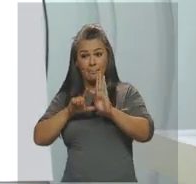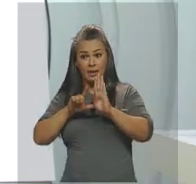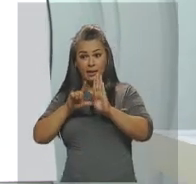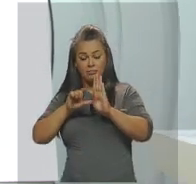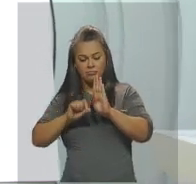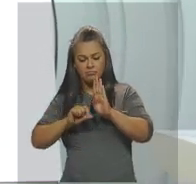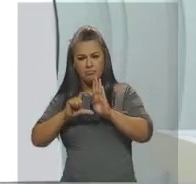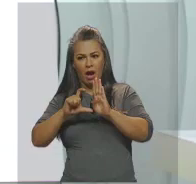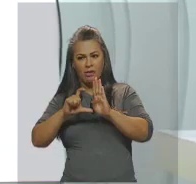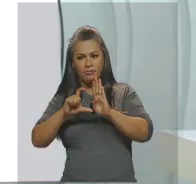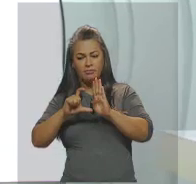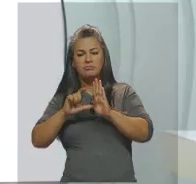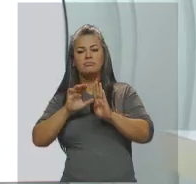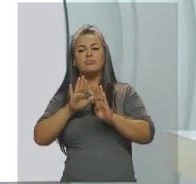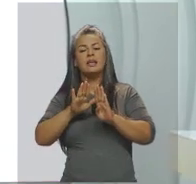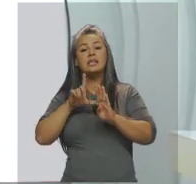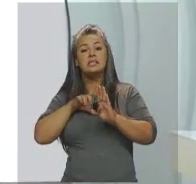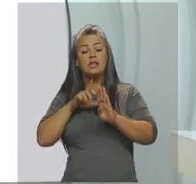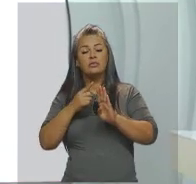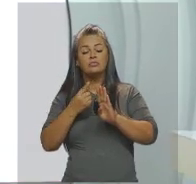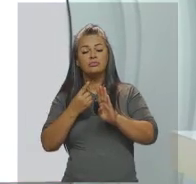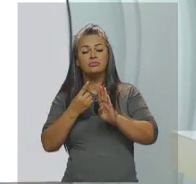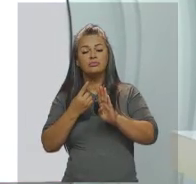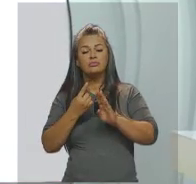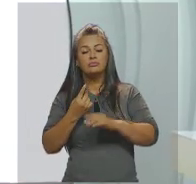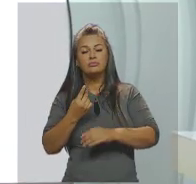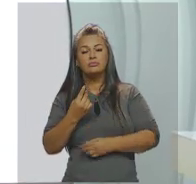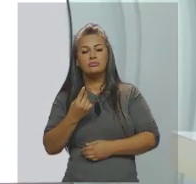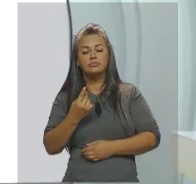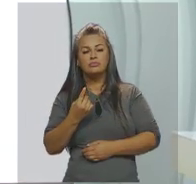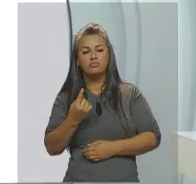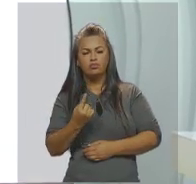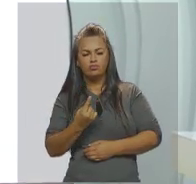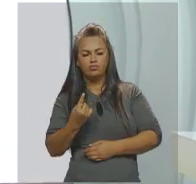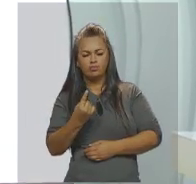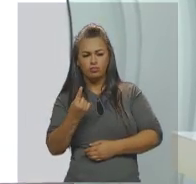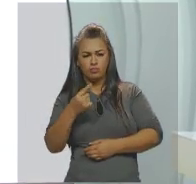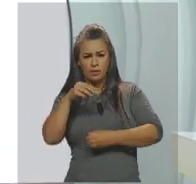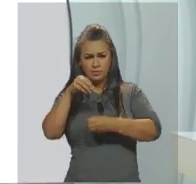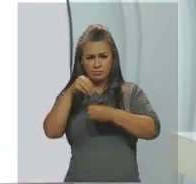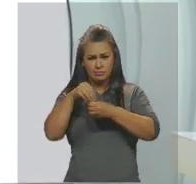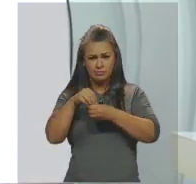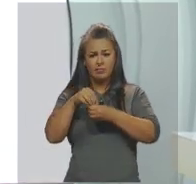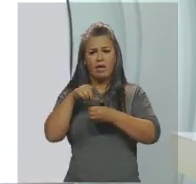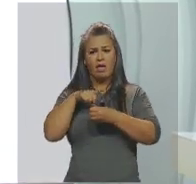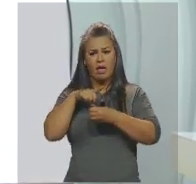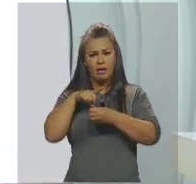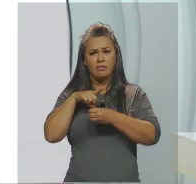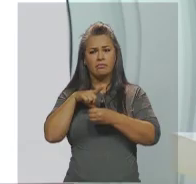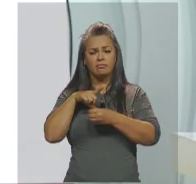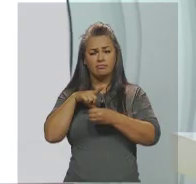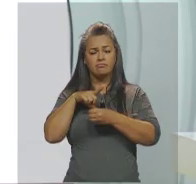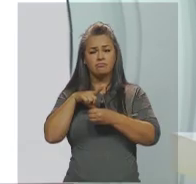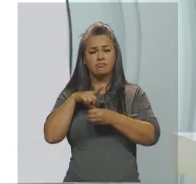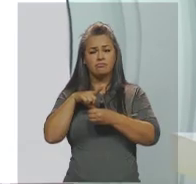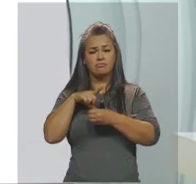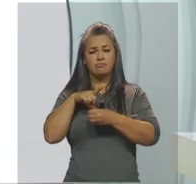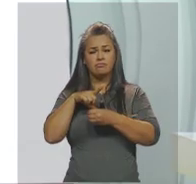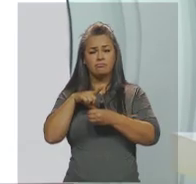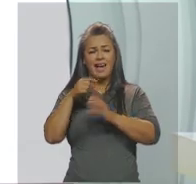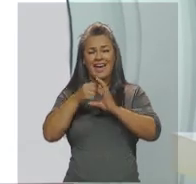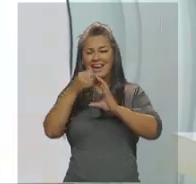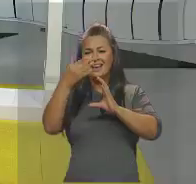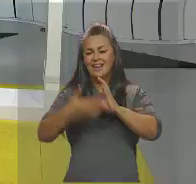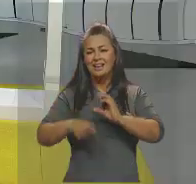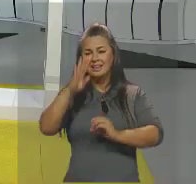eles sozinhos, quando estão nesse indivíduo, eles vão ser determinantes para essa forma